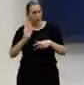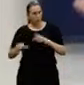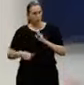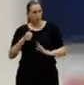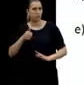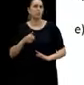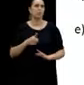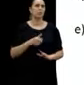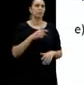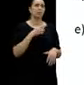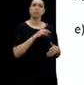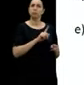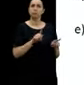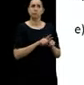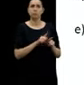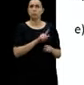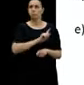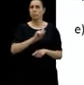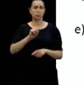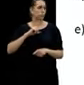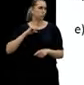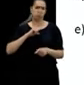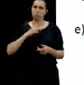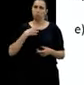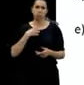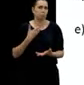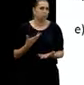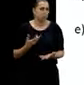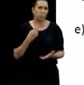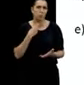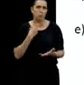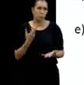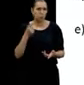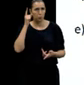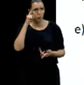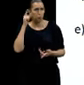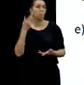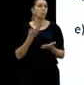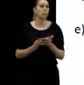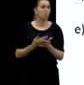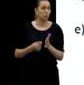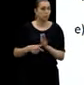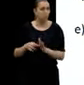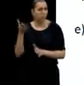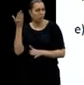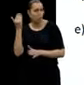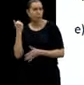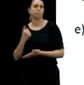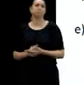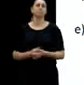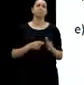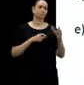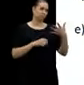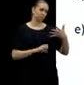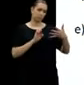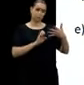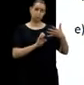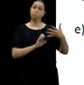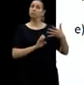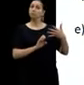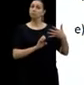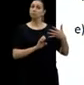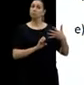Então, essa questão também não faz sentido, né, pensando no que a gente acabou de conversar. E a letra